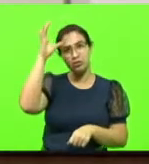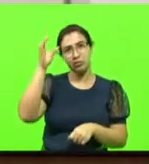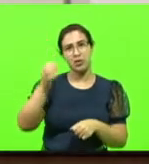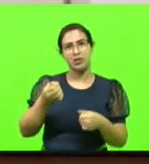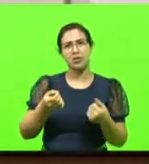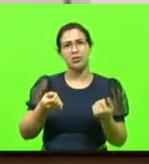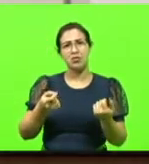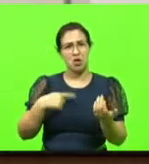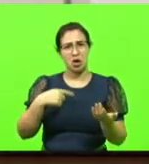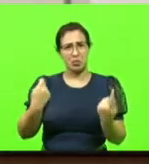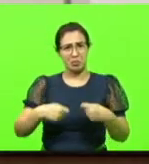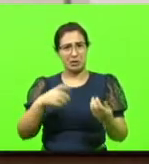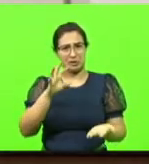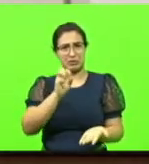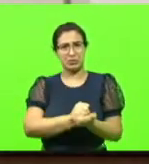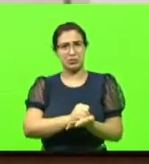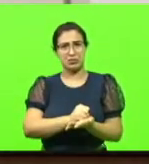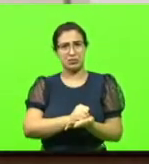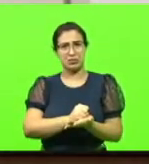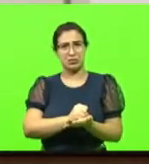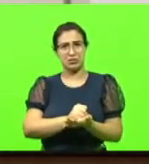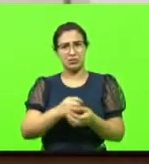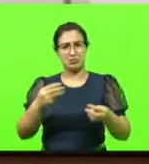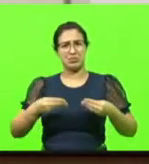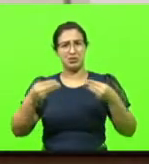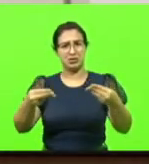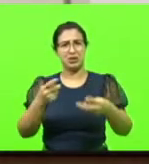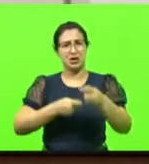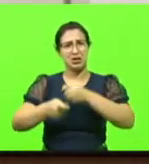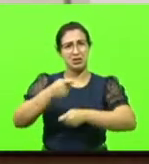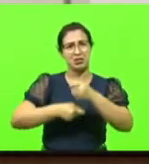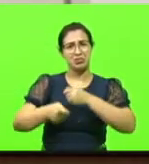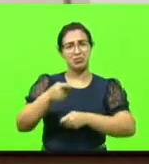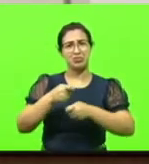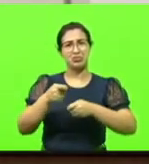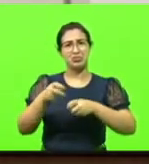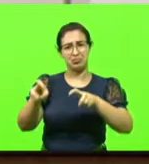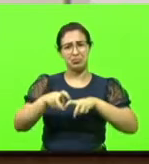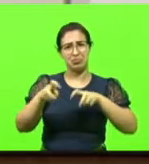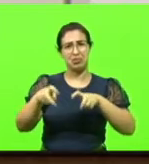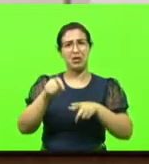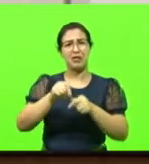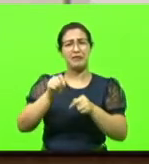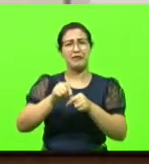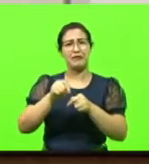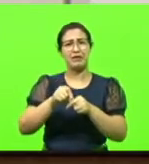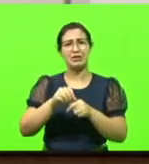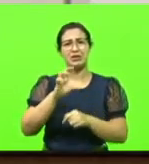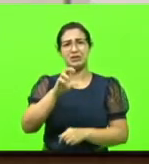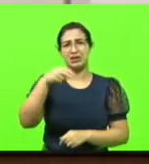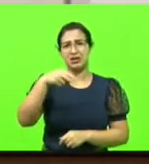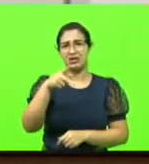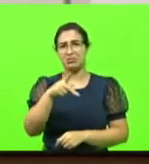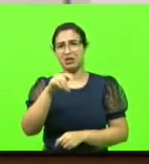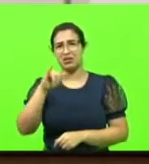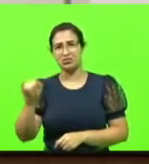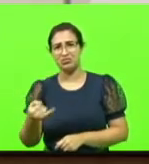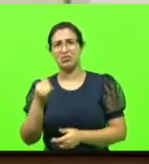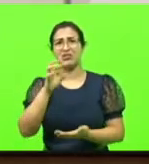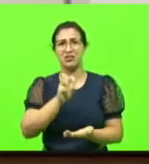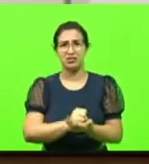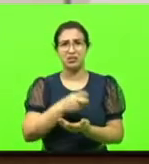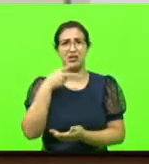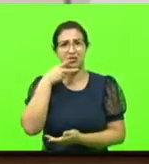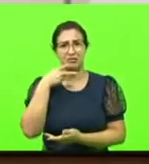celular do Ministério da Agricultura para abrir um CNPJ e registrar o vinho